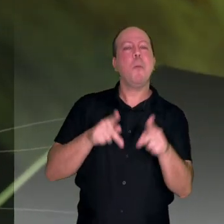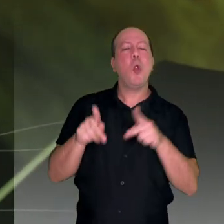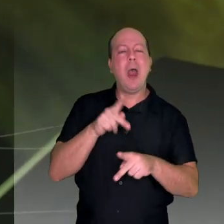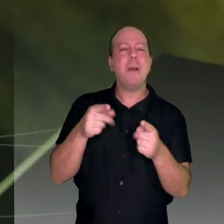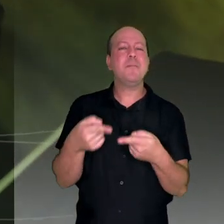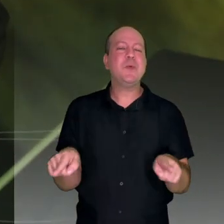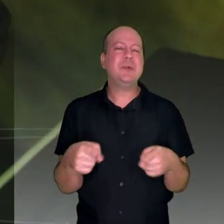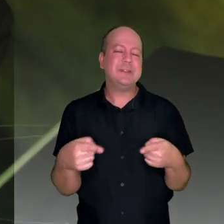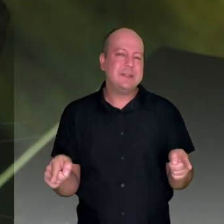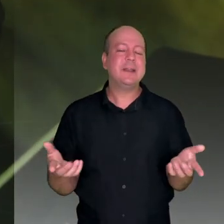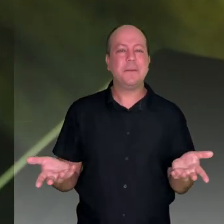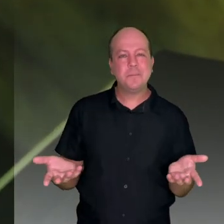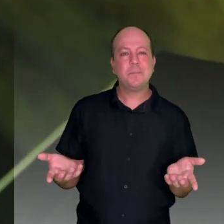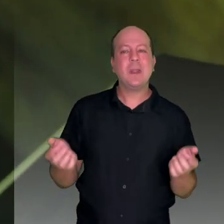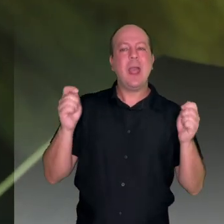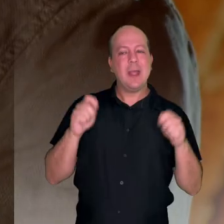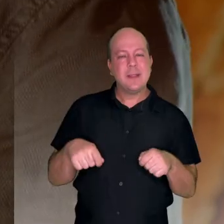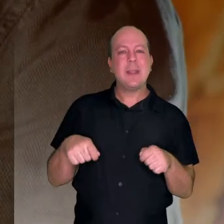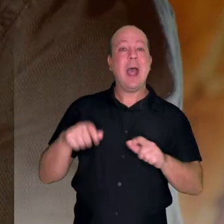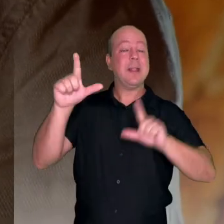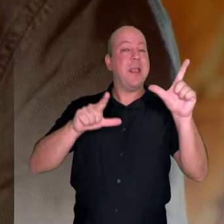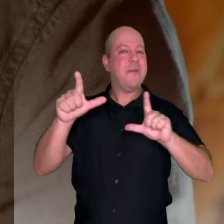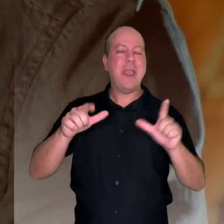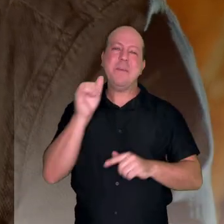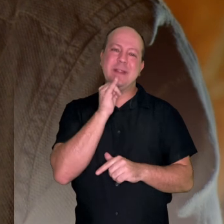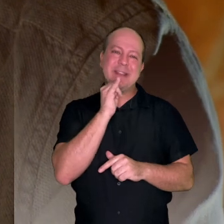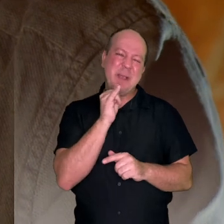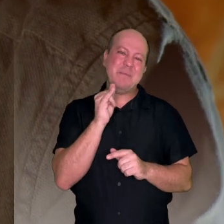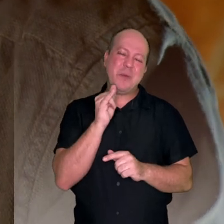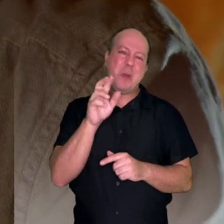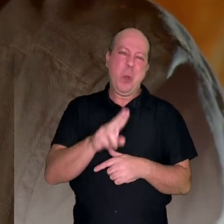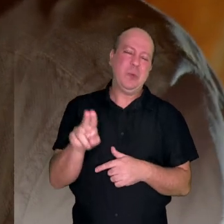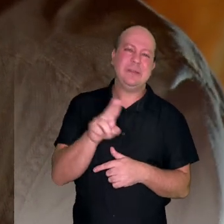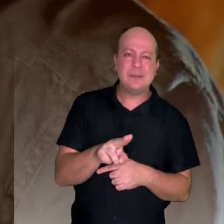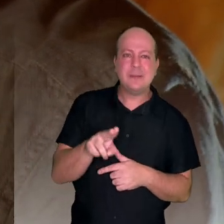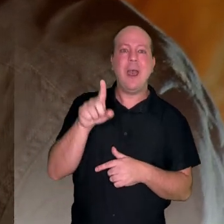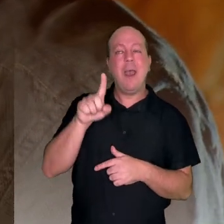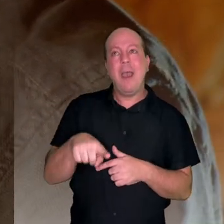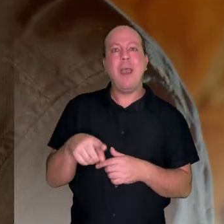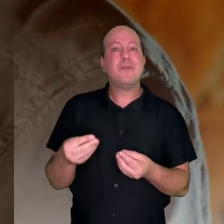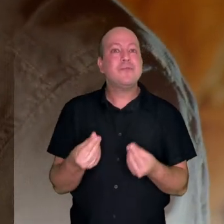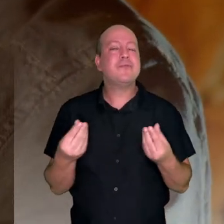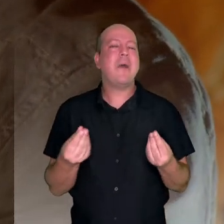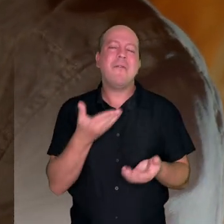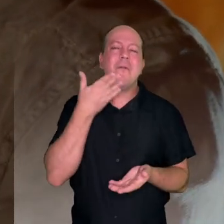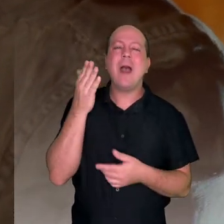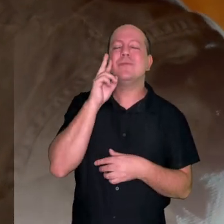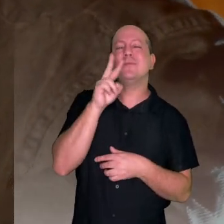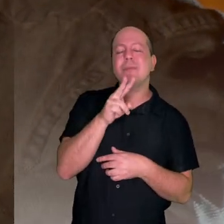música popular, né? Ela poderia, assim, até ser uma trilha sonora de um programa de TV. É uma coisa muito... É uma música